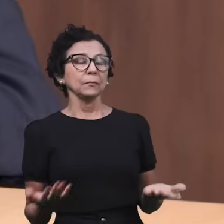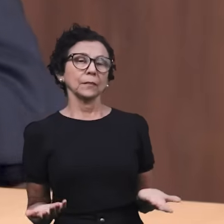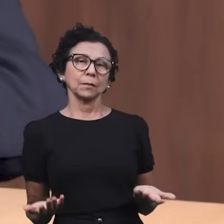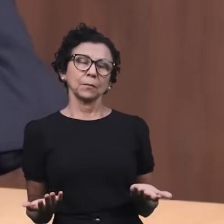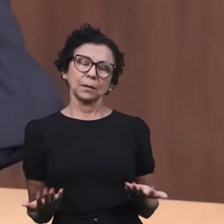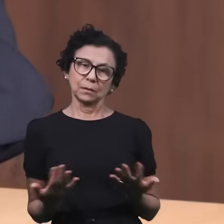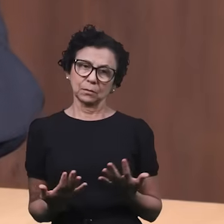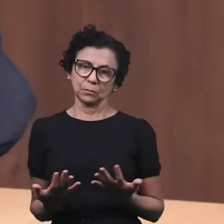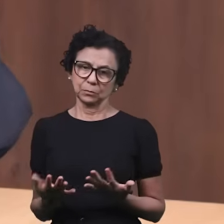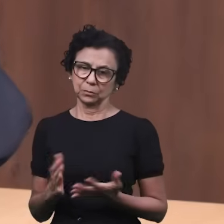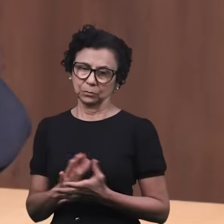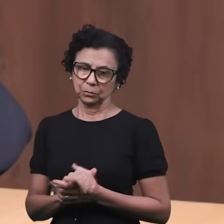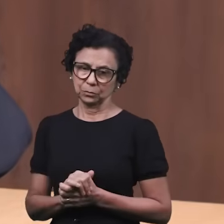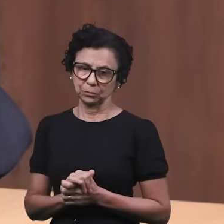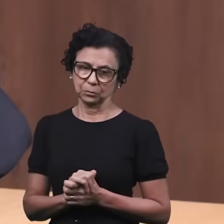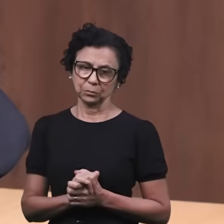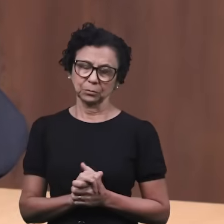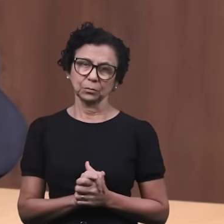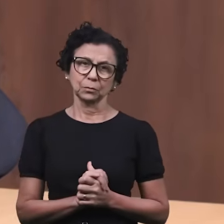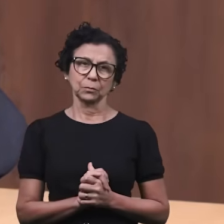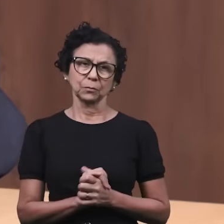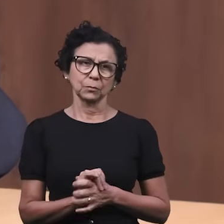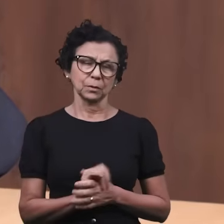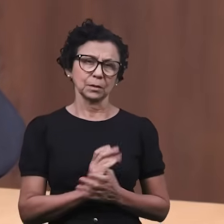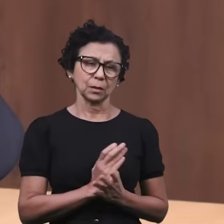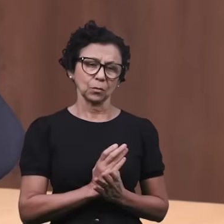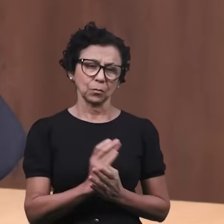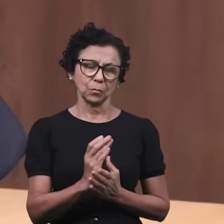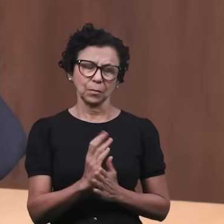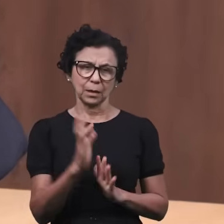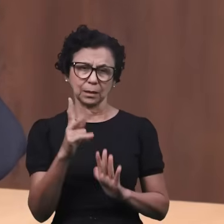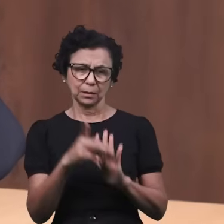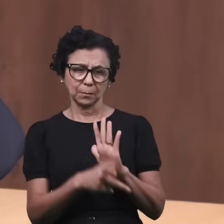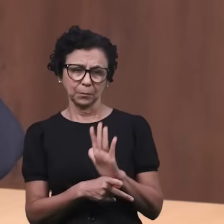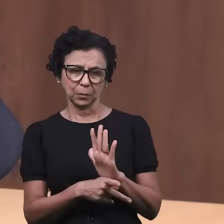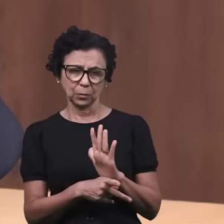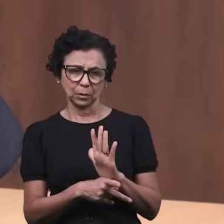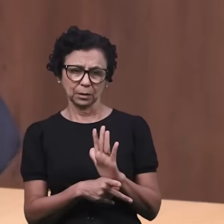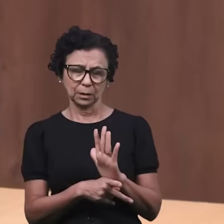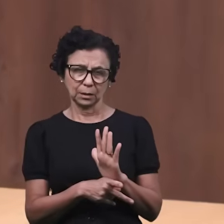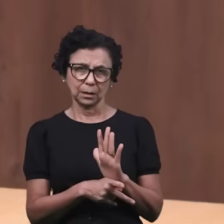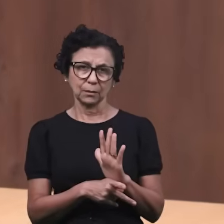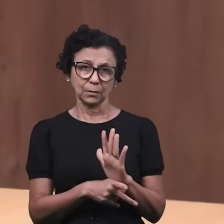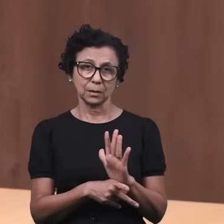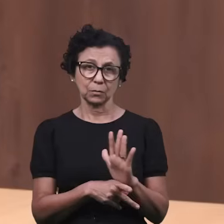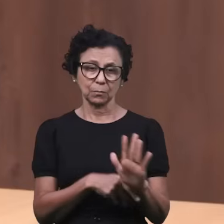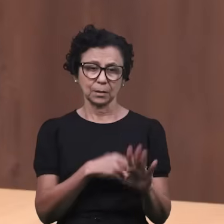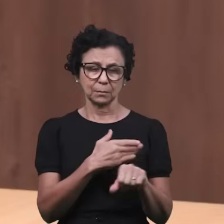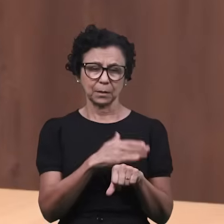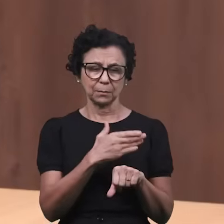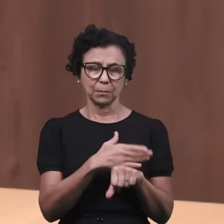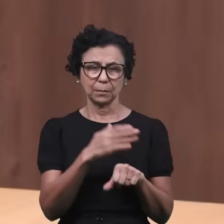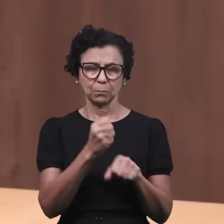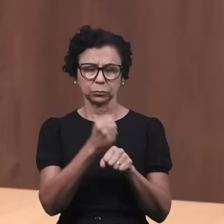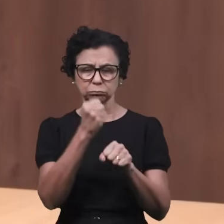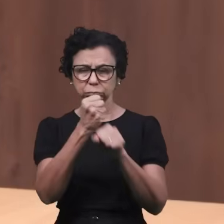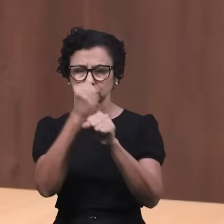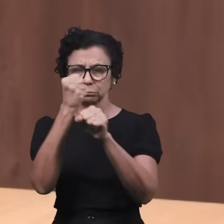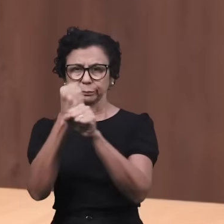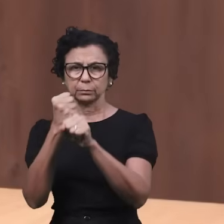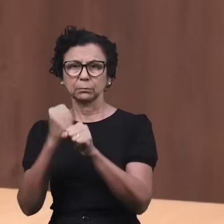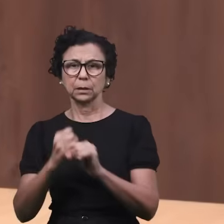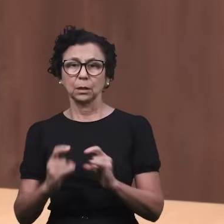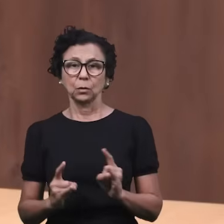quando você executa aquela planta, você tem um resultado, né, uma construção. Então, um